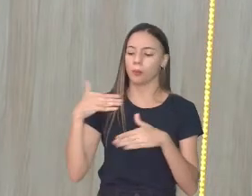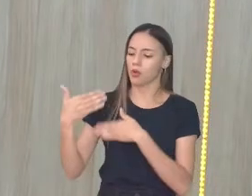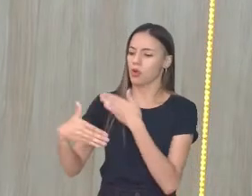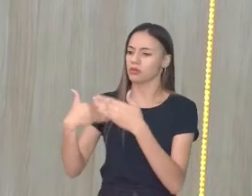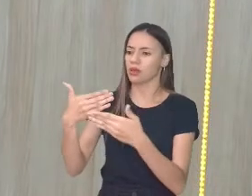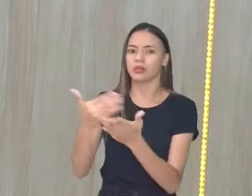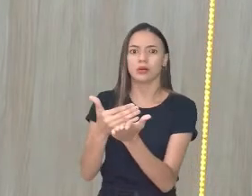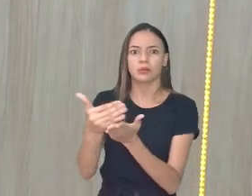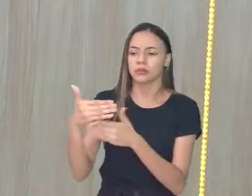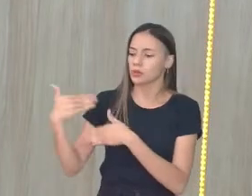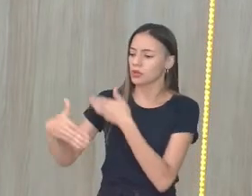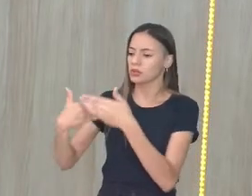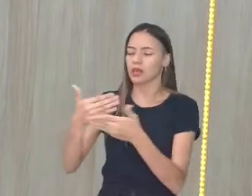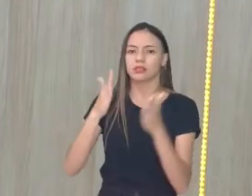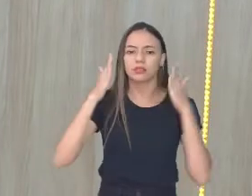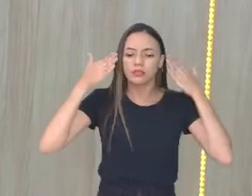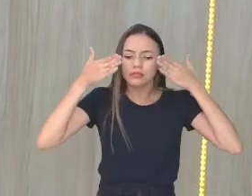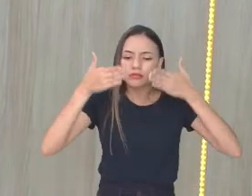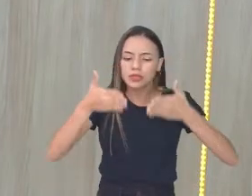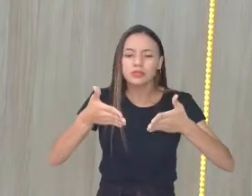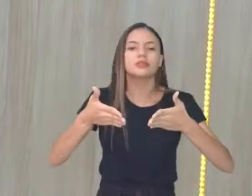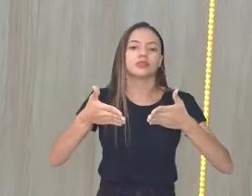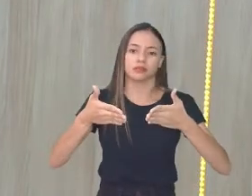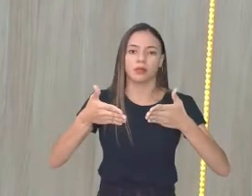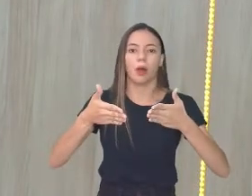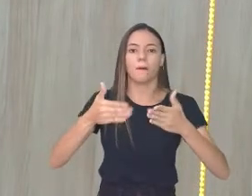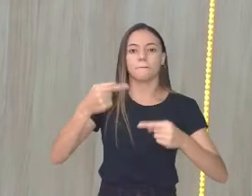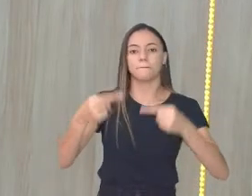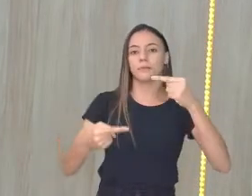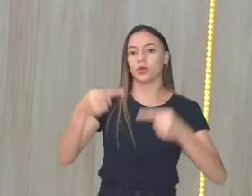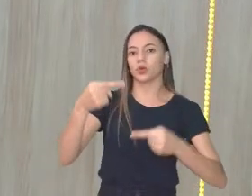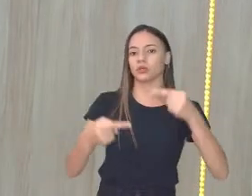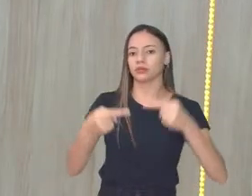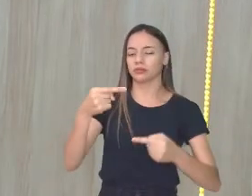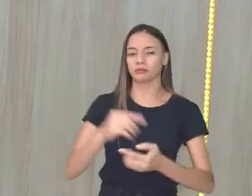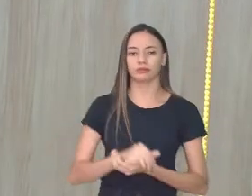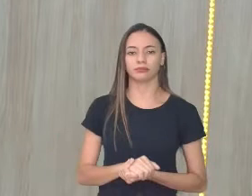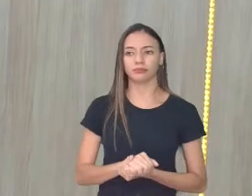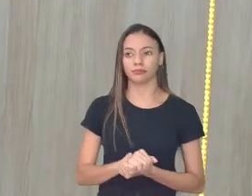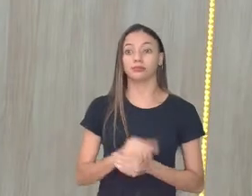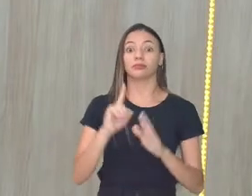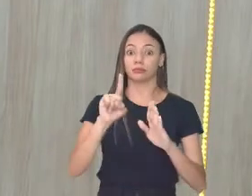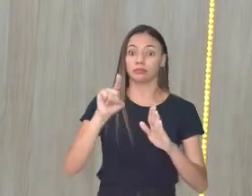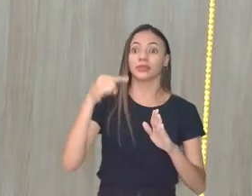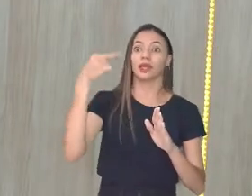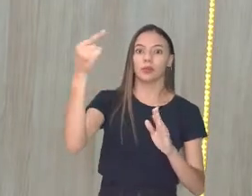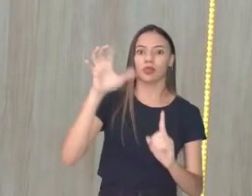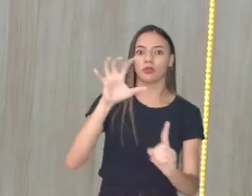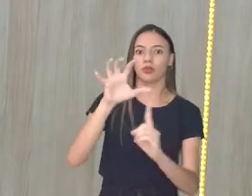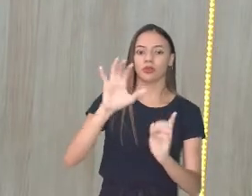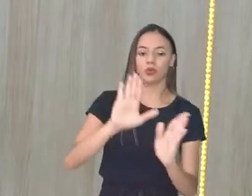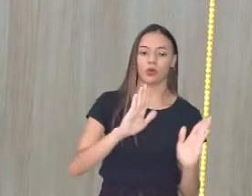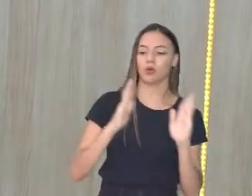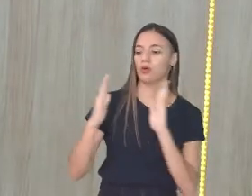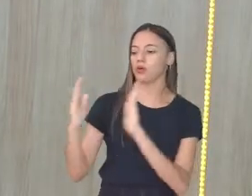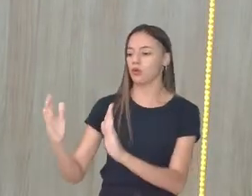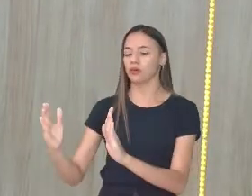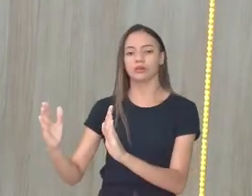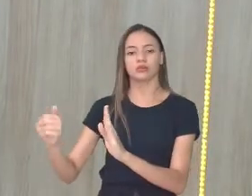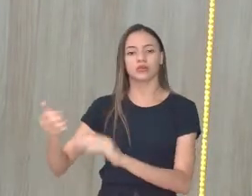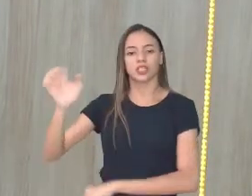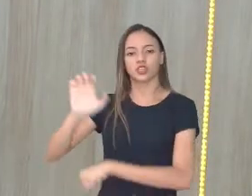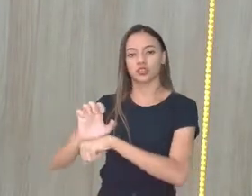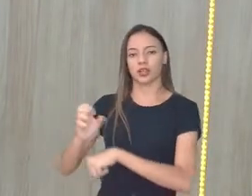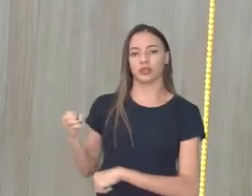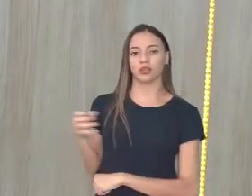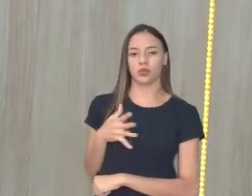centralização política, né, do poder nas suas mãos, caminhando para o que a posteriori seria o Estado